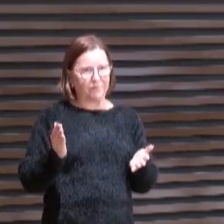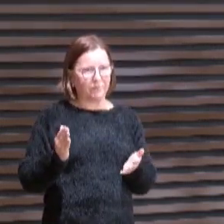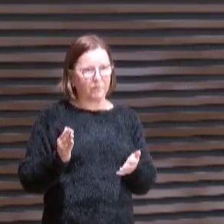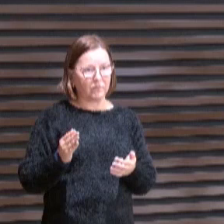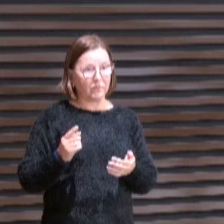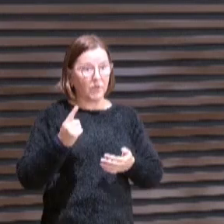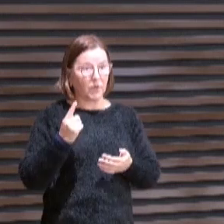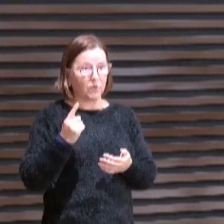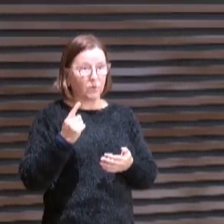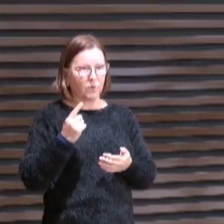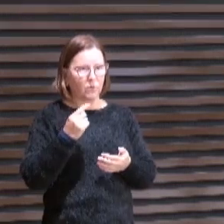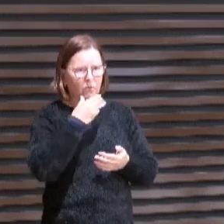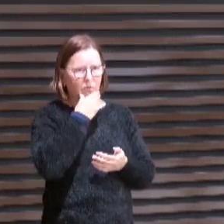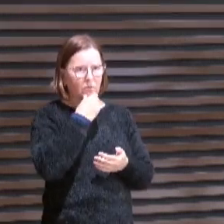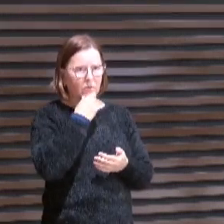bateu com o cabo